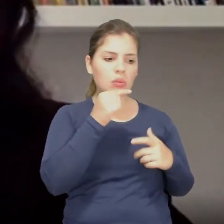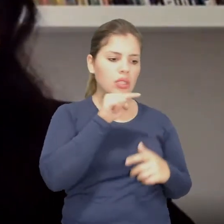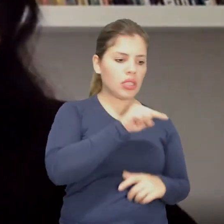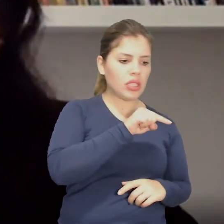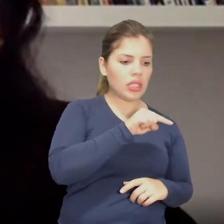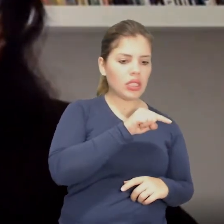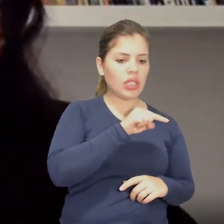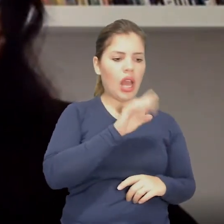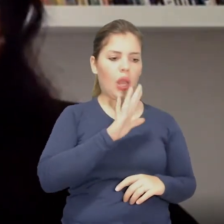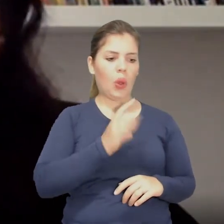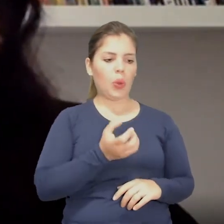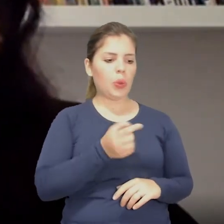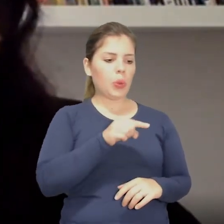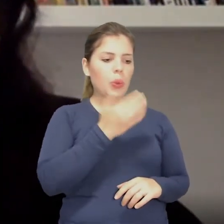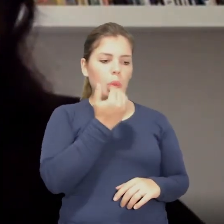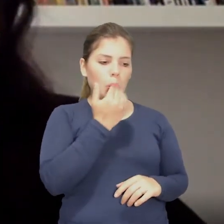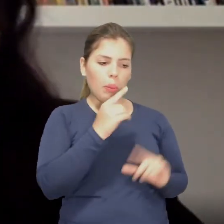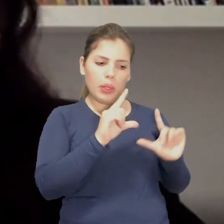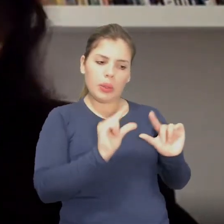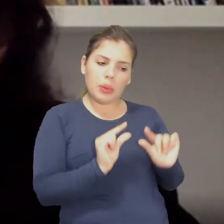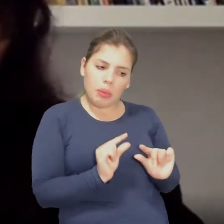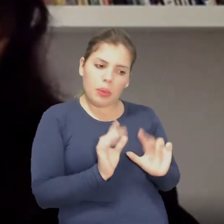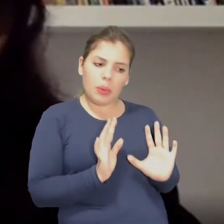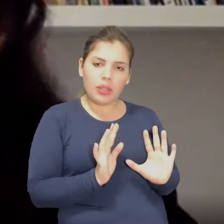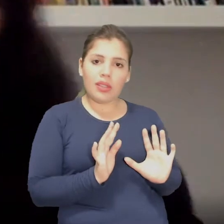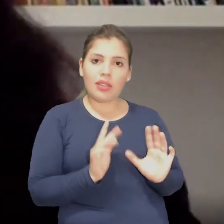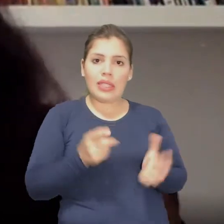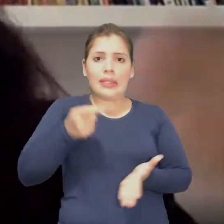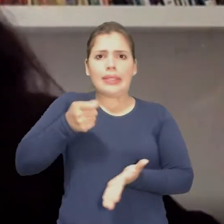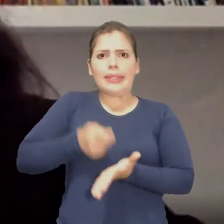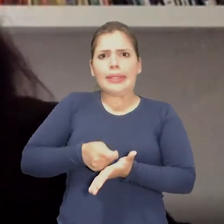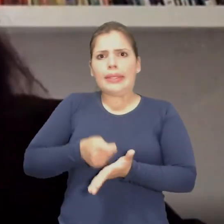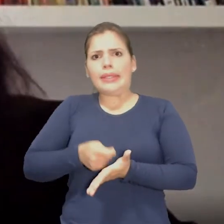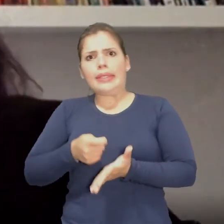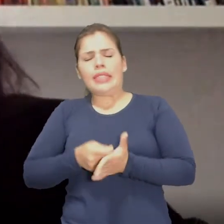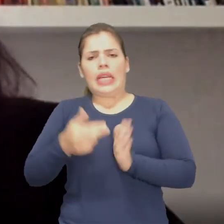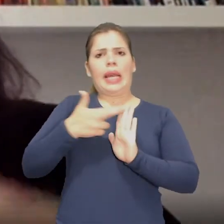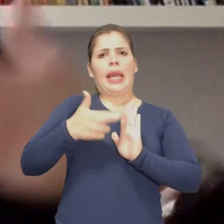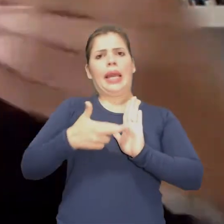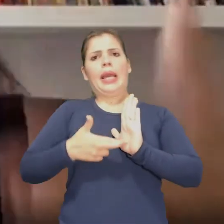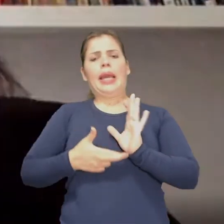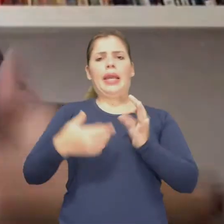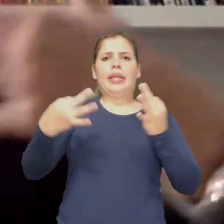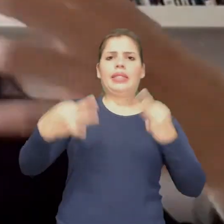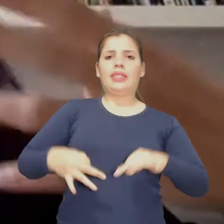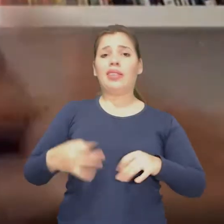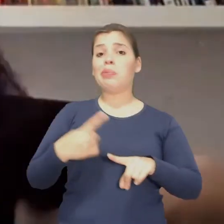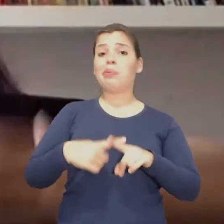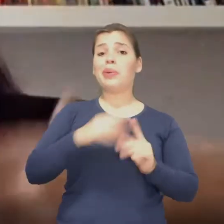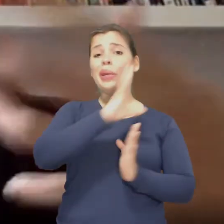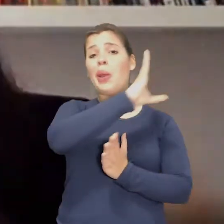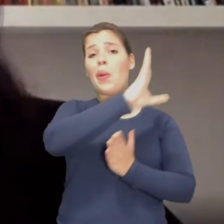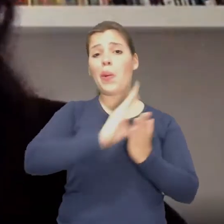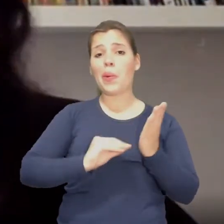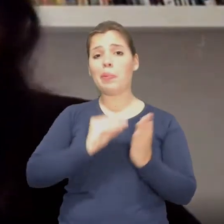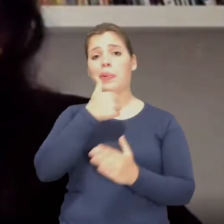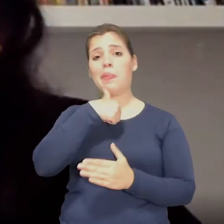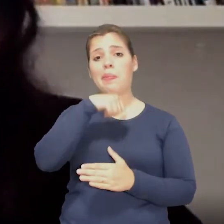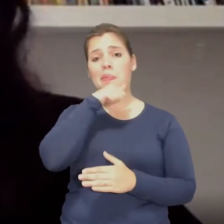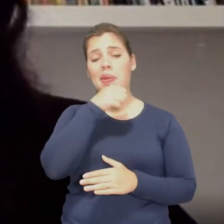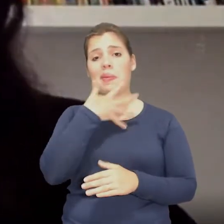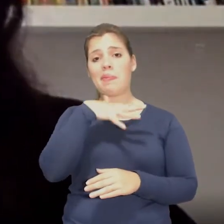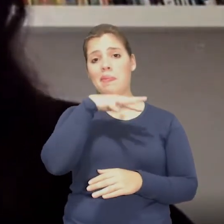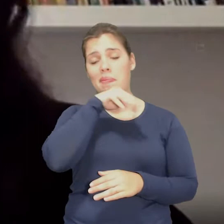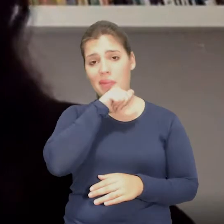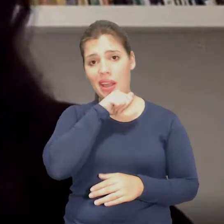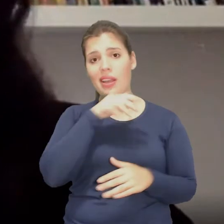de forma rígida, como seus pais fazem. Então, numa tentativa ou numa forma de repetir o padrão